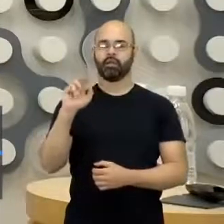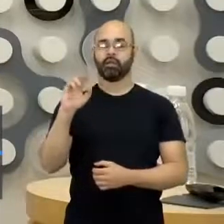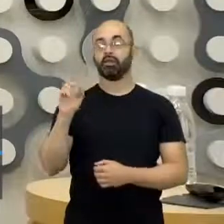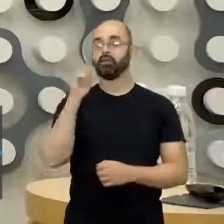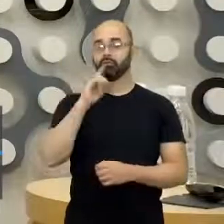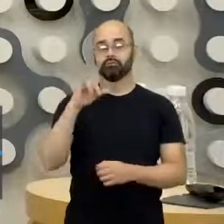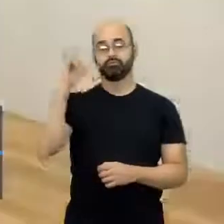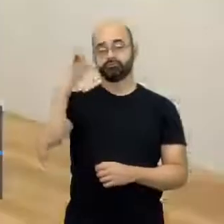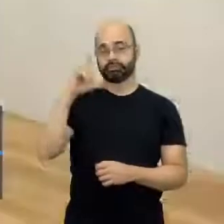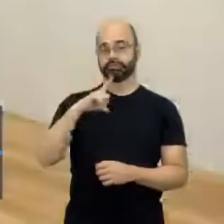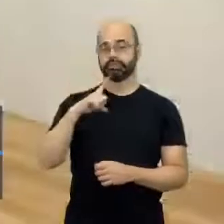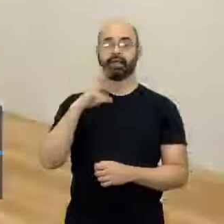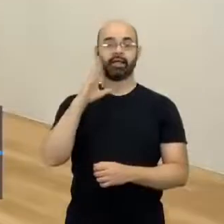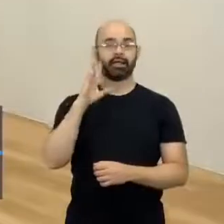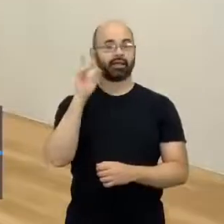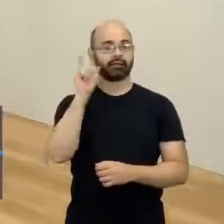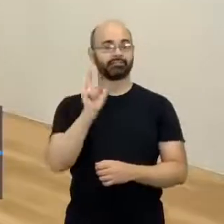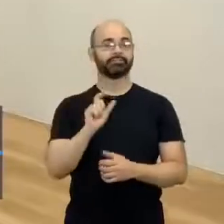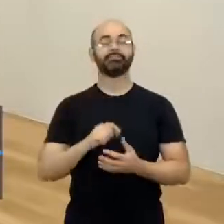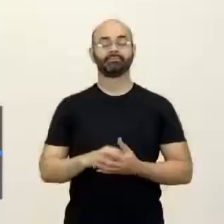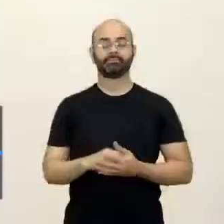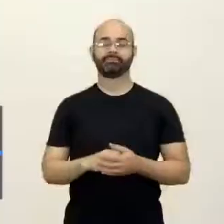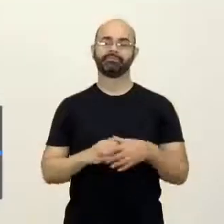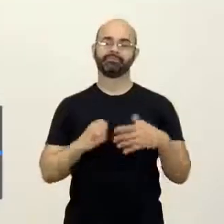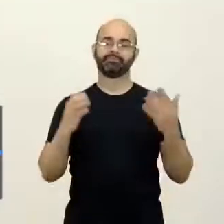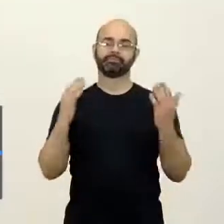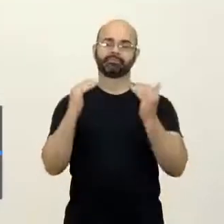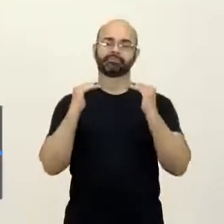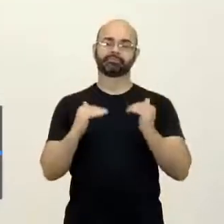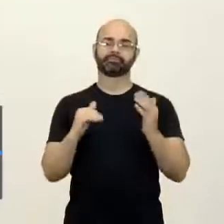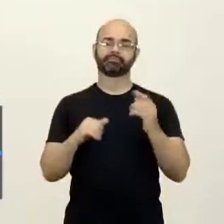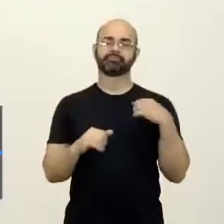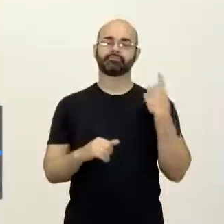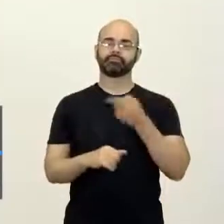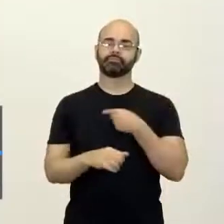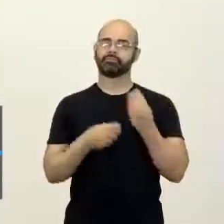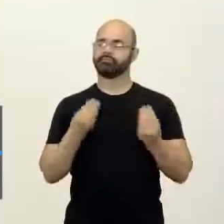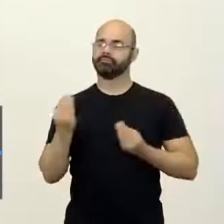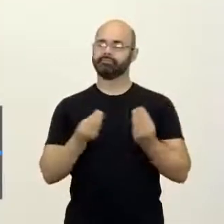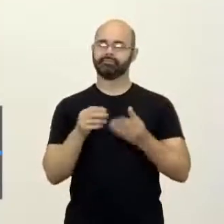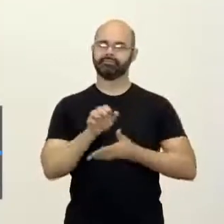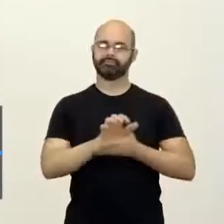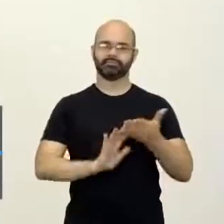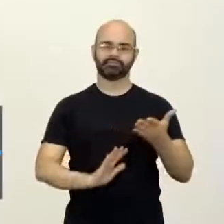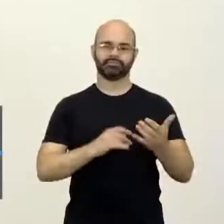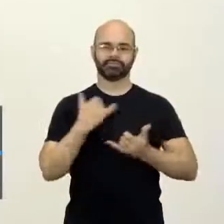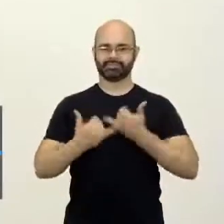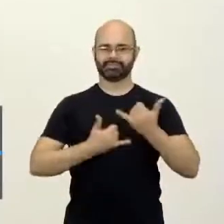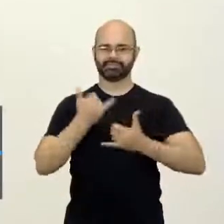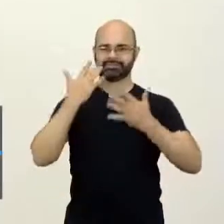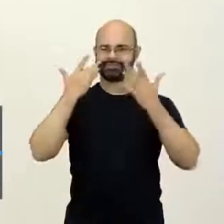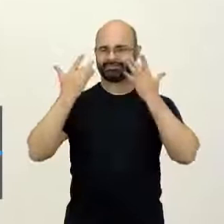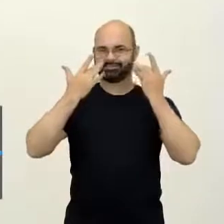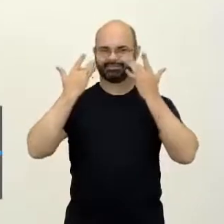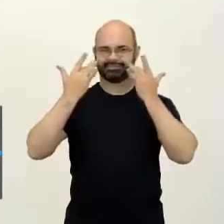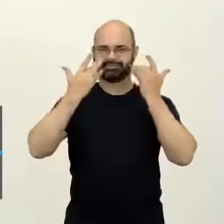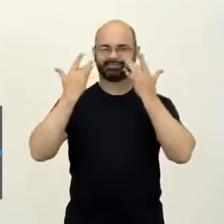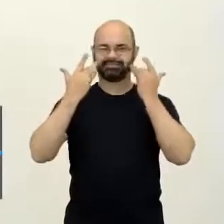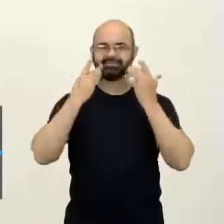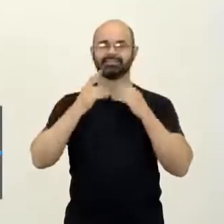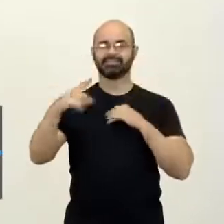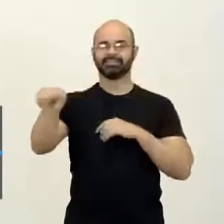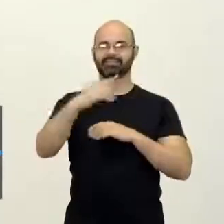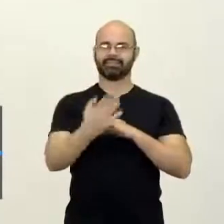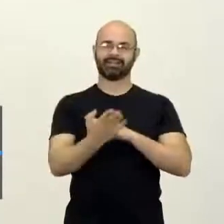pode Vou acionar, com certeza. Bom, turma, agora é o seguinte. Agora a gente vai fazer uma atividade, um jogo teatral. E eu preciso da